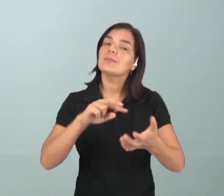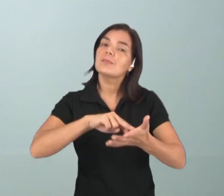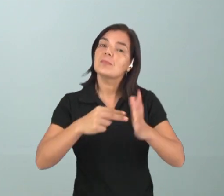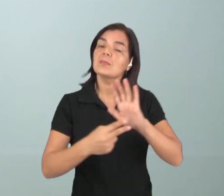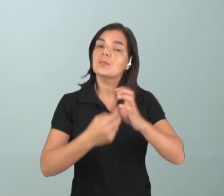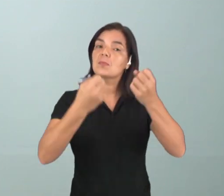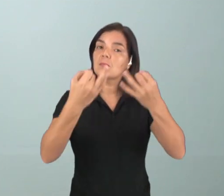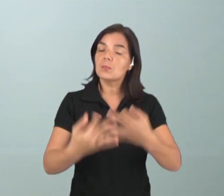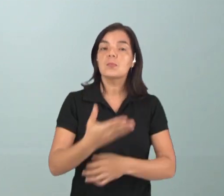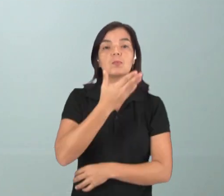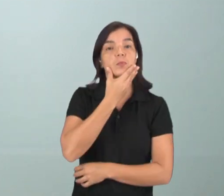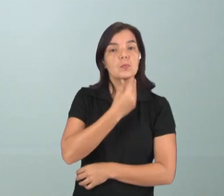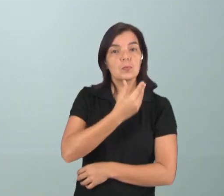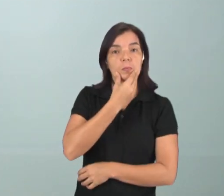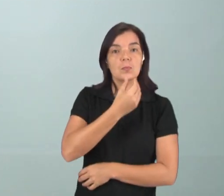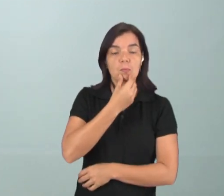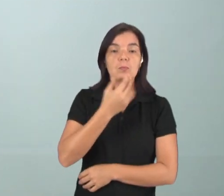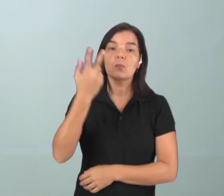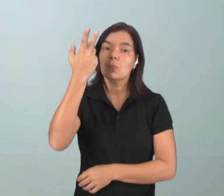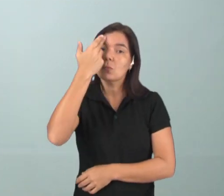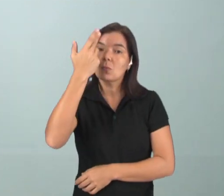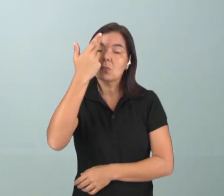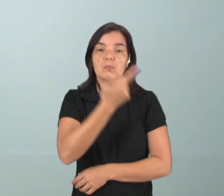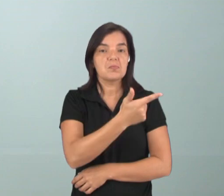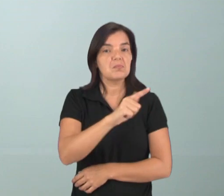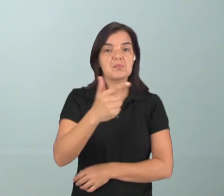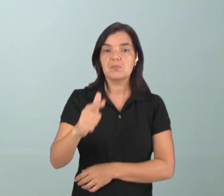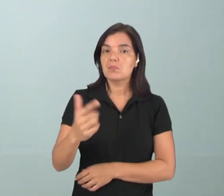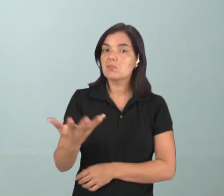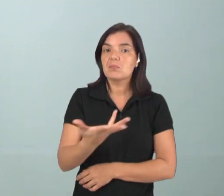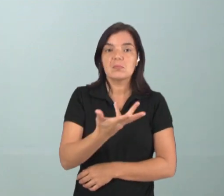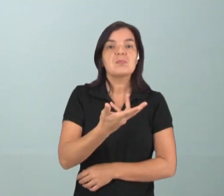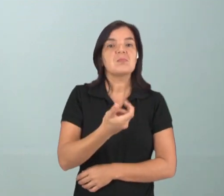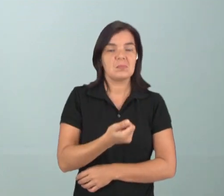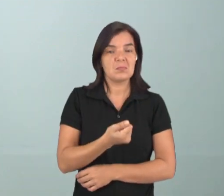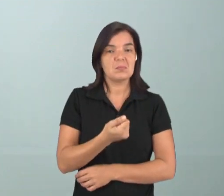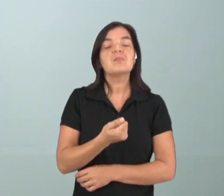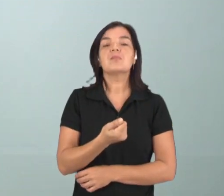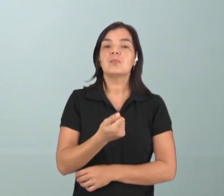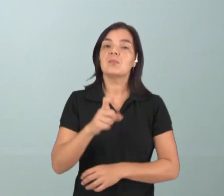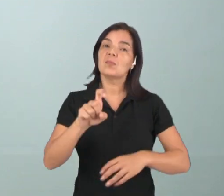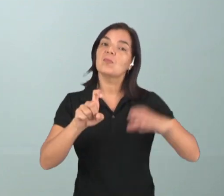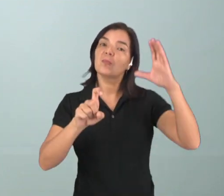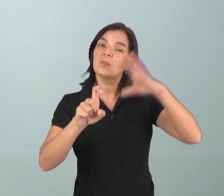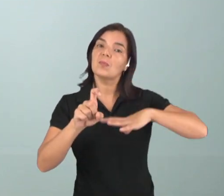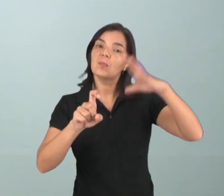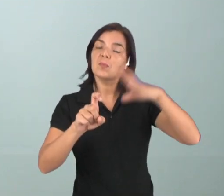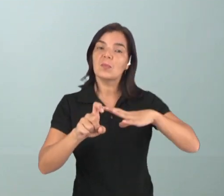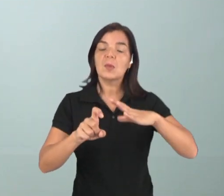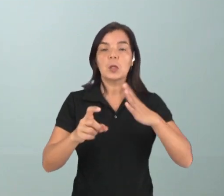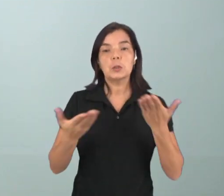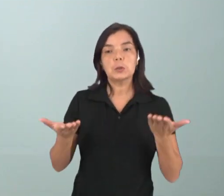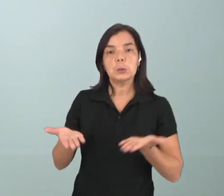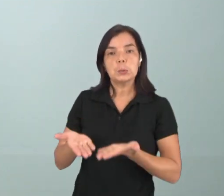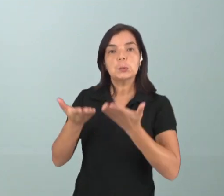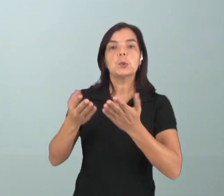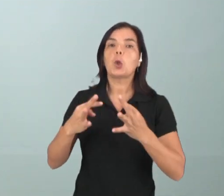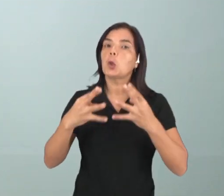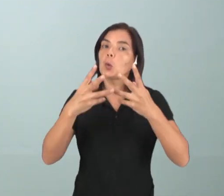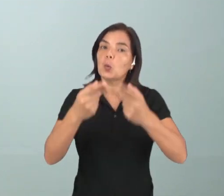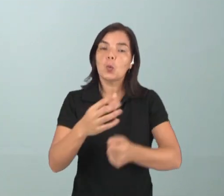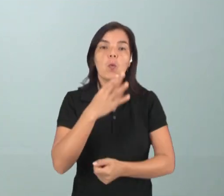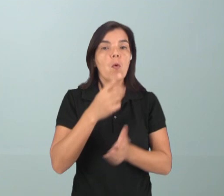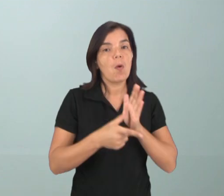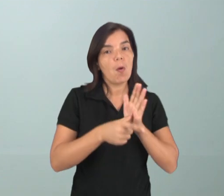está querendo dizer que o homem natural, que não tem essa capacidade mítica, essa divindade de conhecer